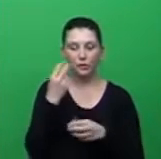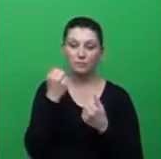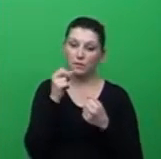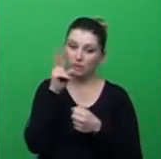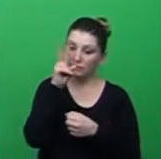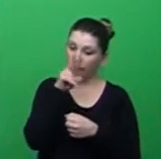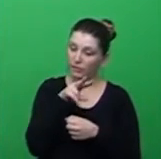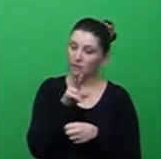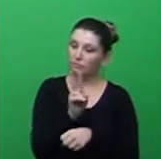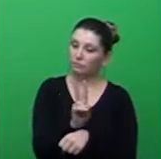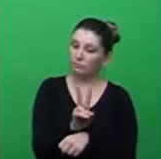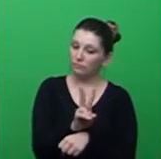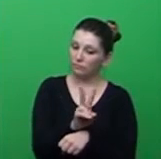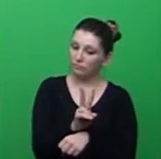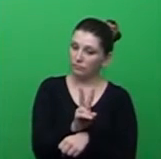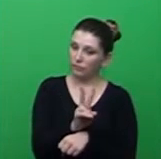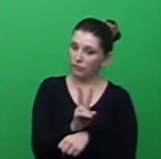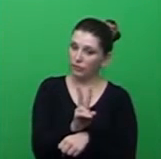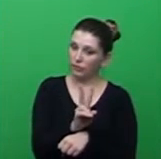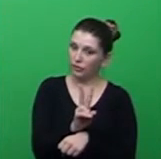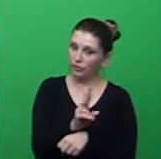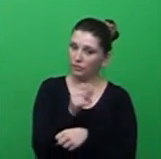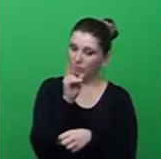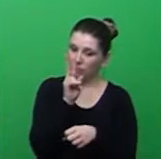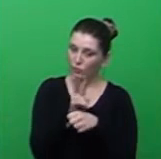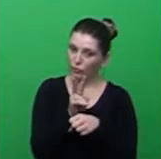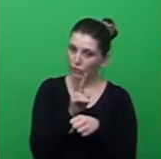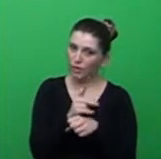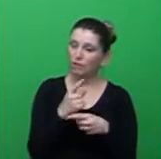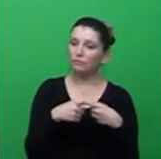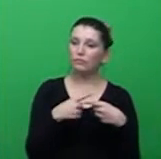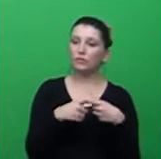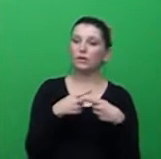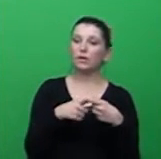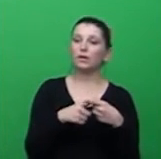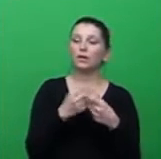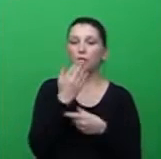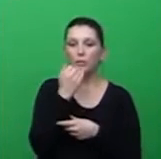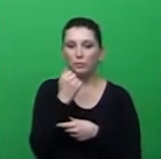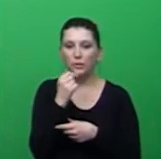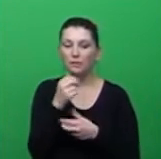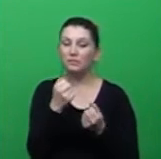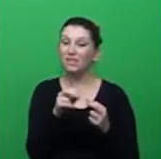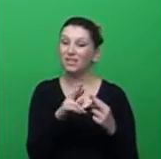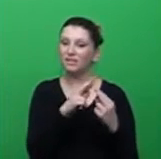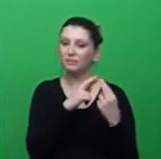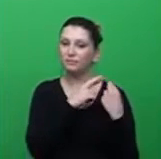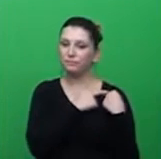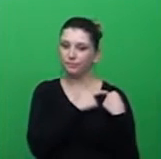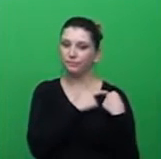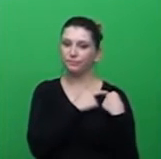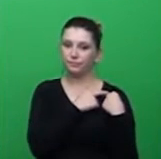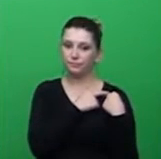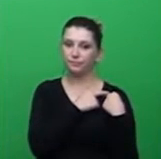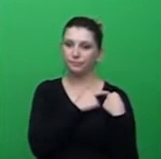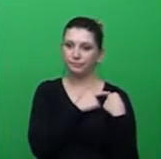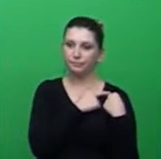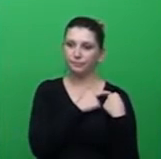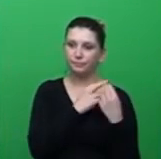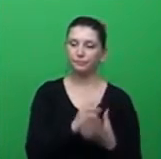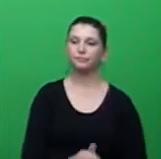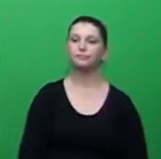vigilantes, presidente, porque nós temos que tratar a questão da merenda com muita responsabilidade. A gente vê